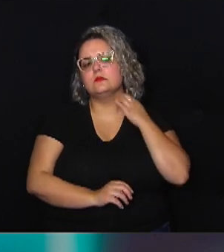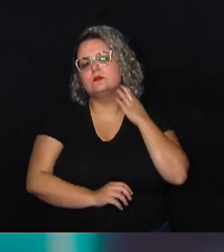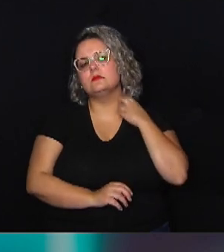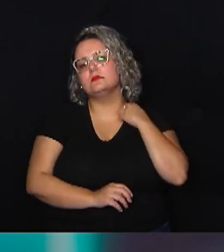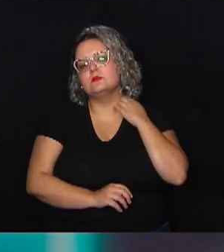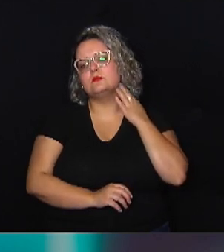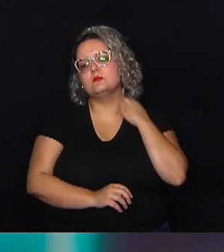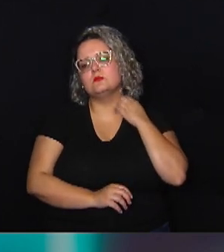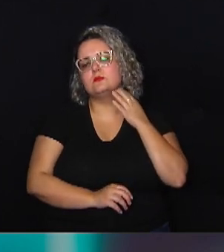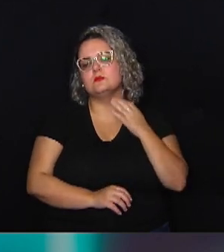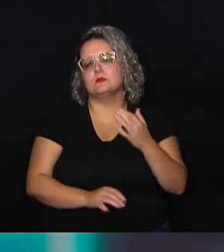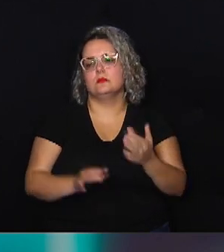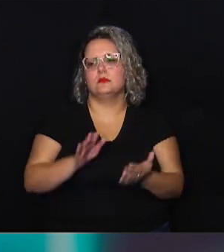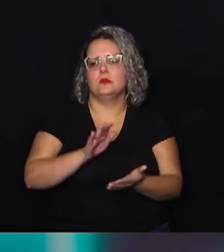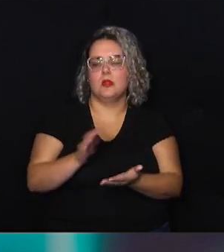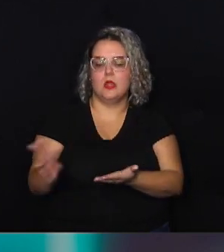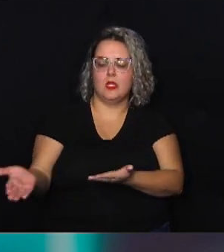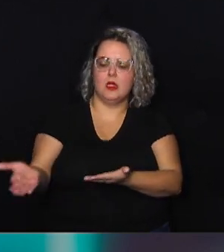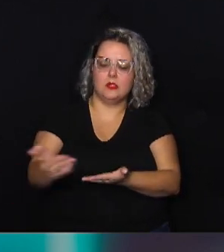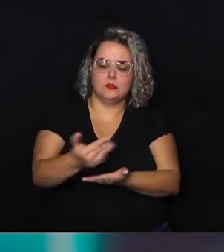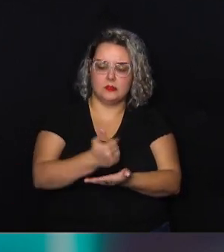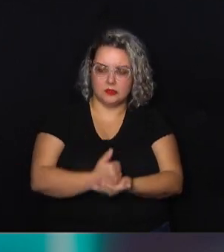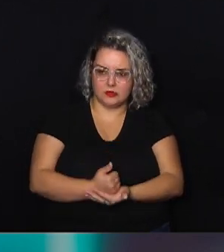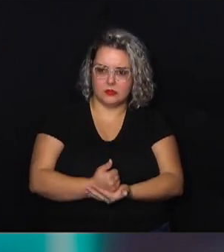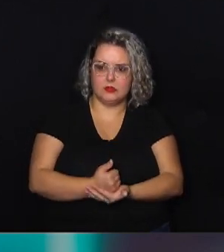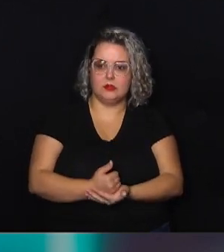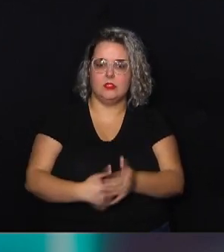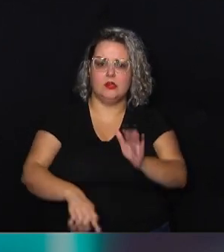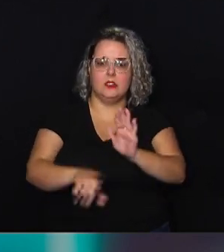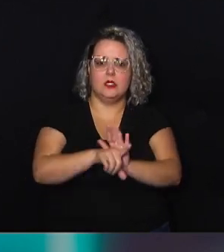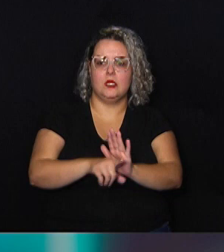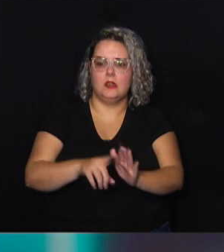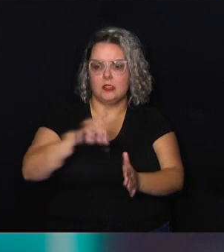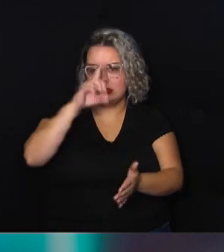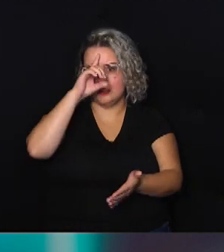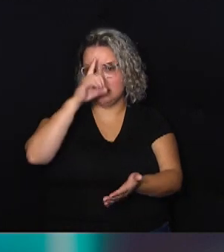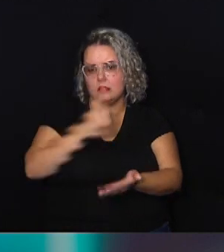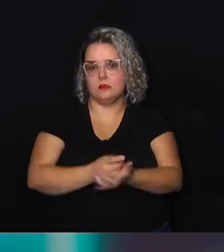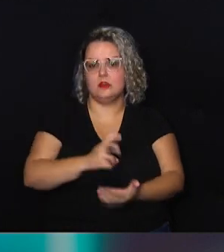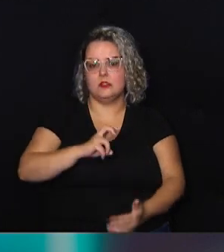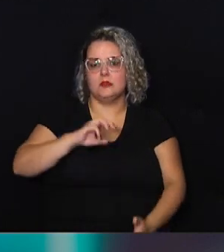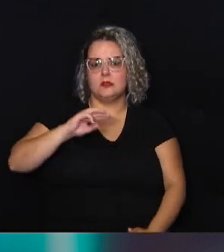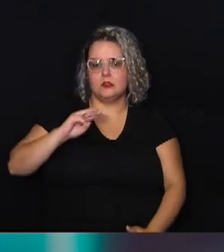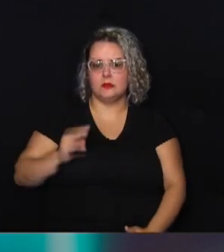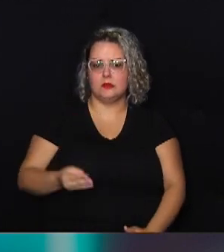As receitas que a lei atribui de